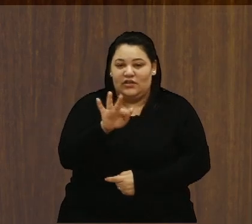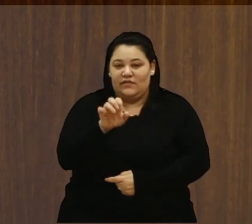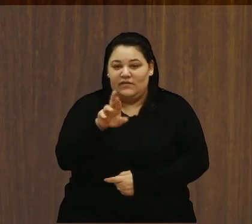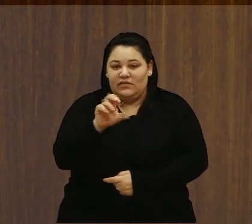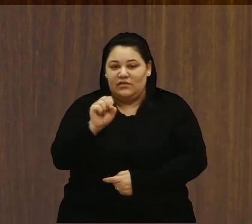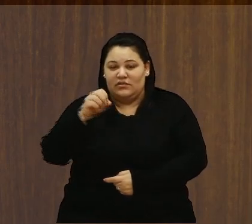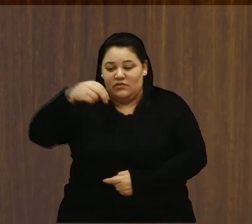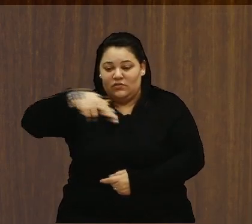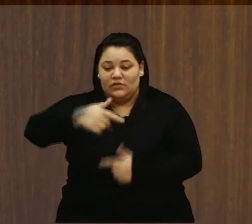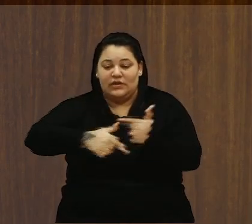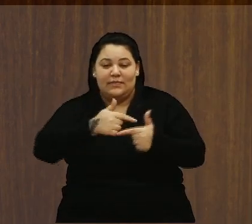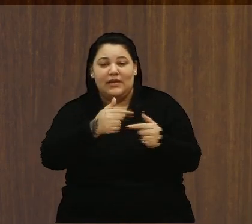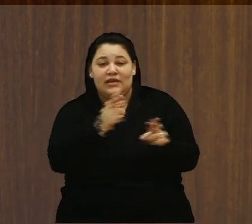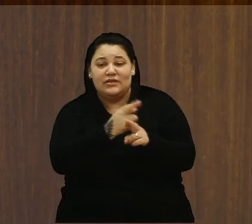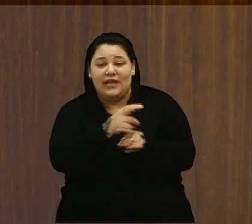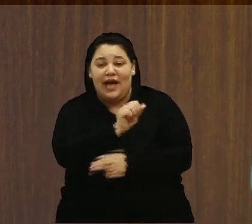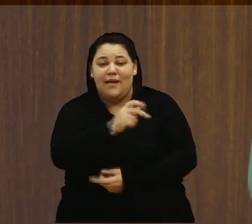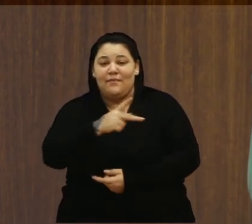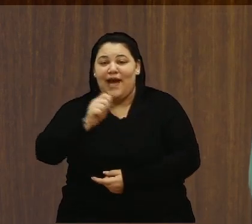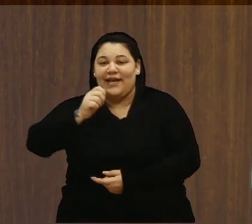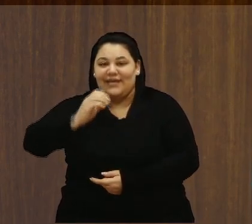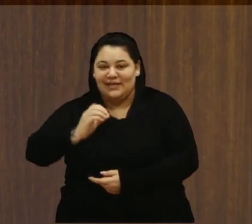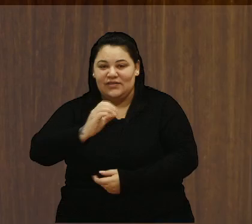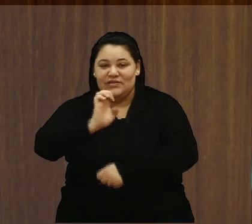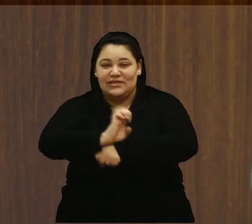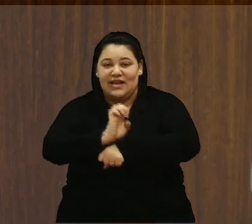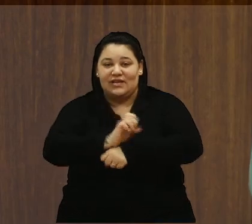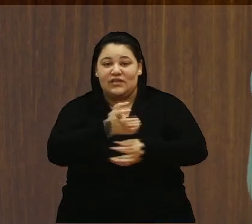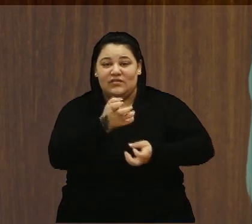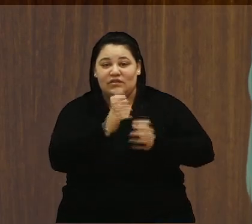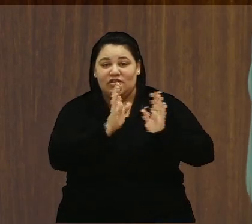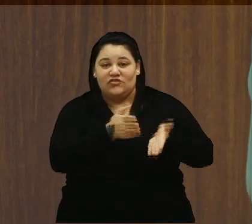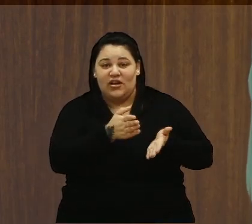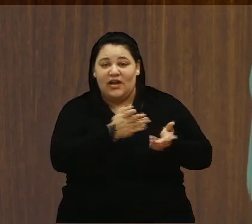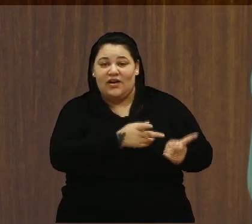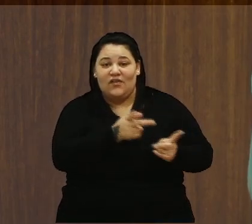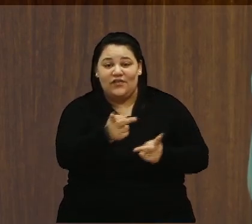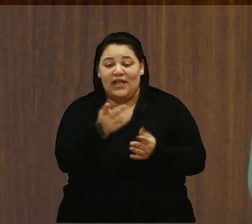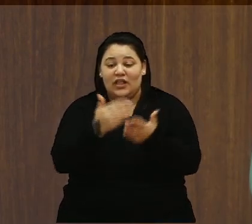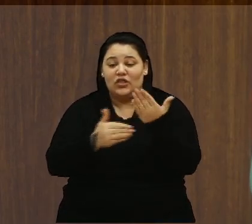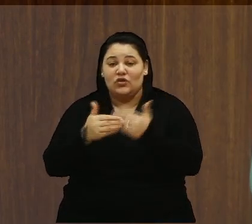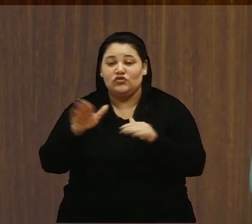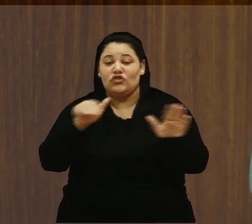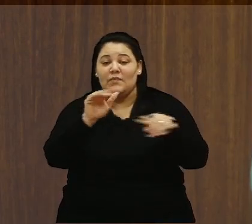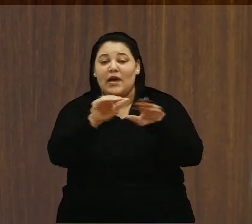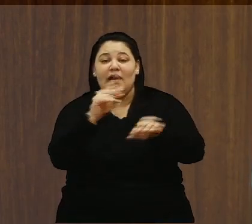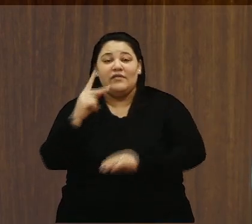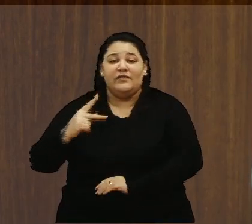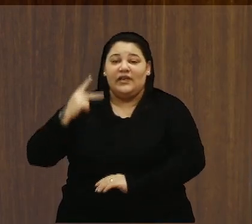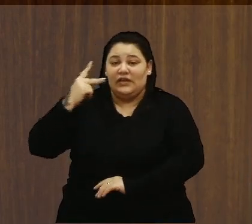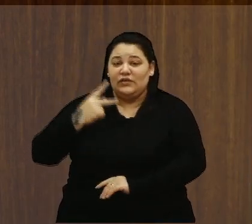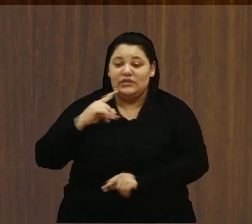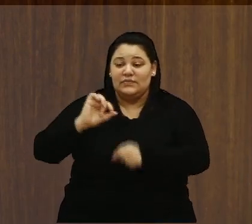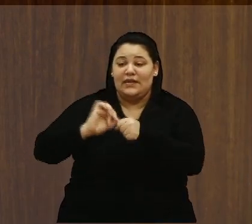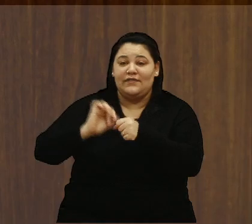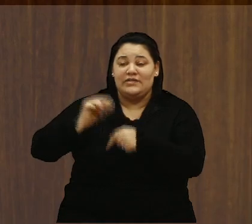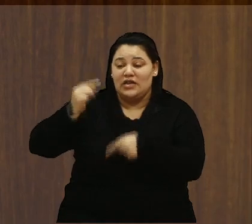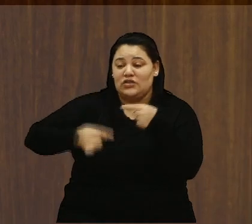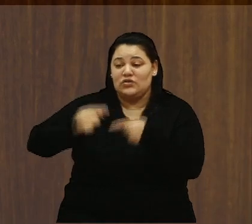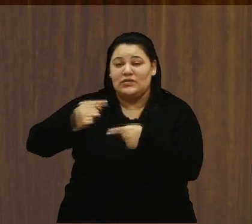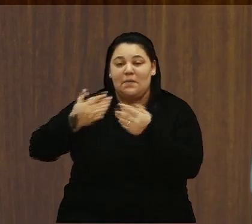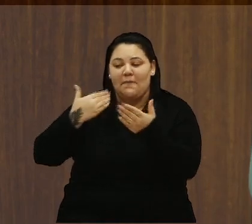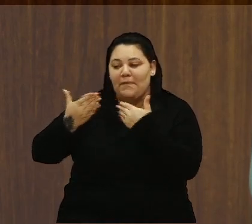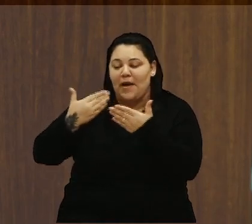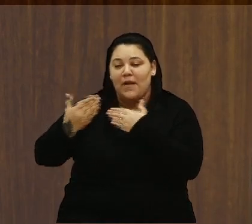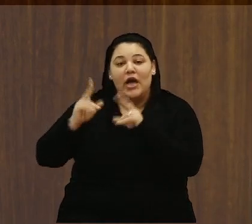essa questão da PAC no Estado, e gostaria já de convidar todos os vereadores e vereadoras para fazer esse debate aqui em Caxias sobre a